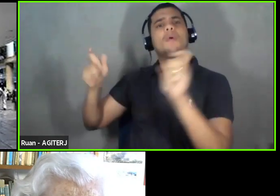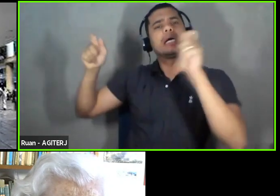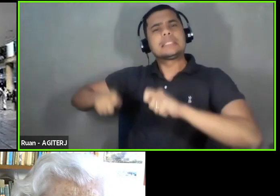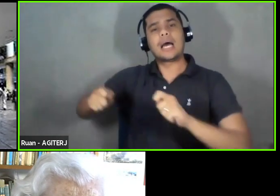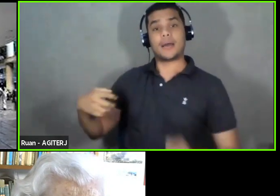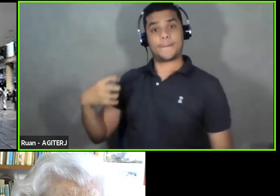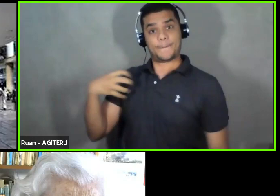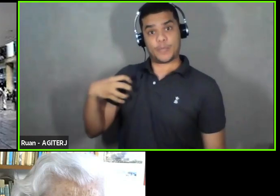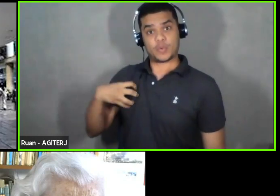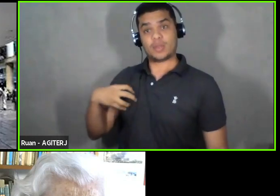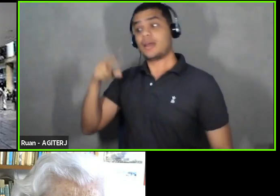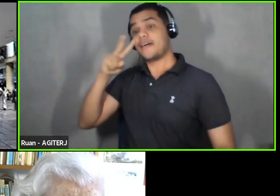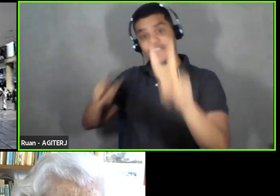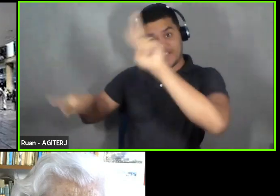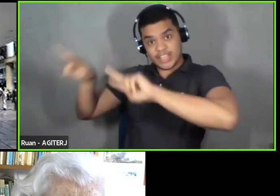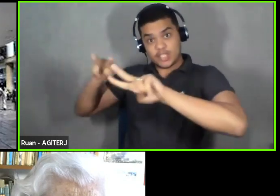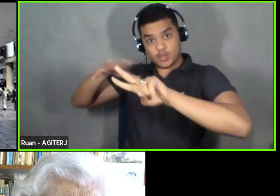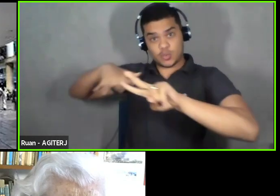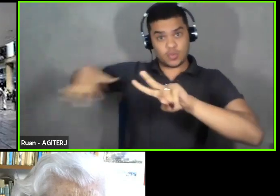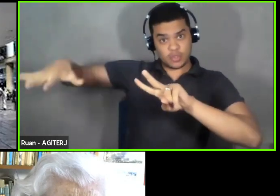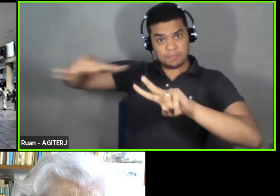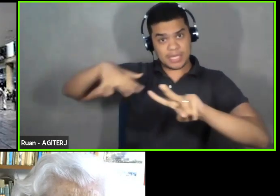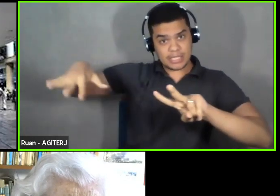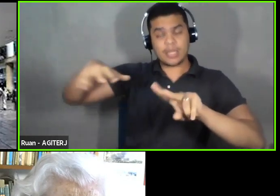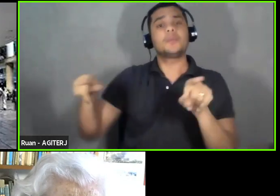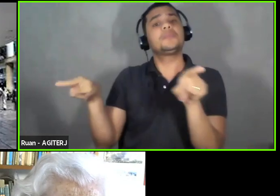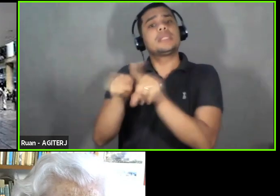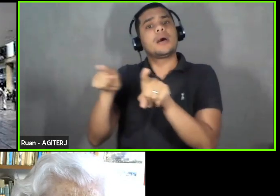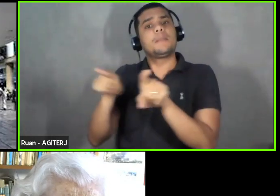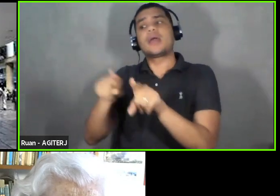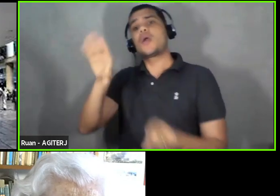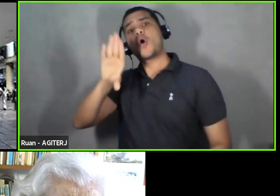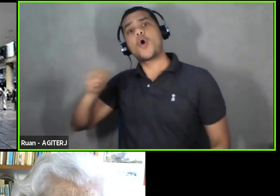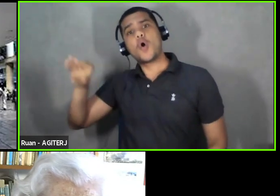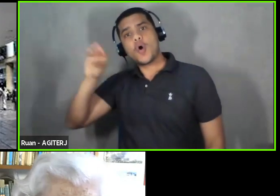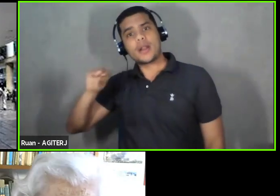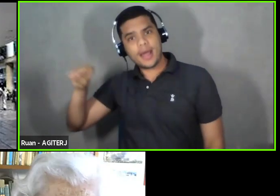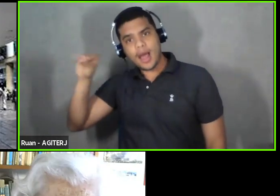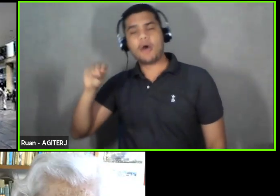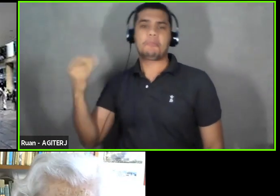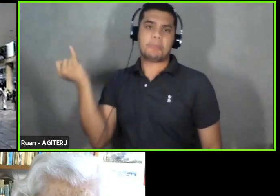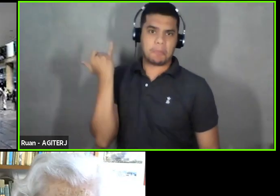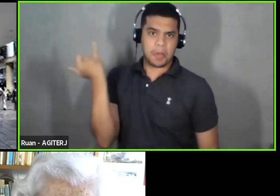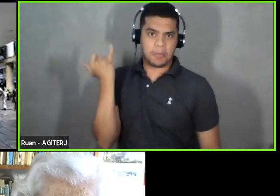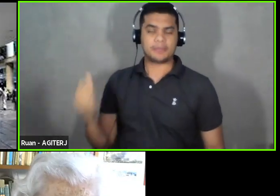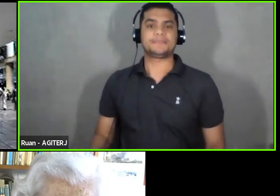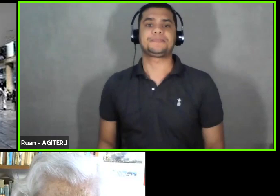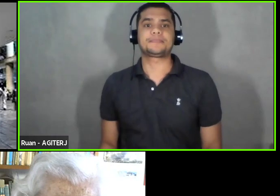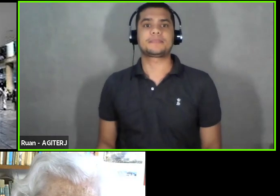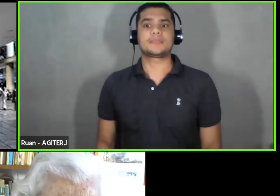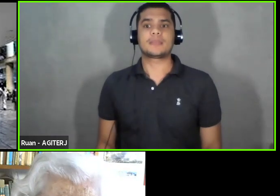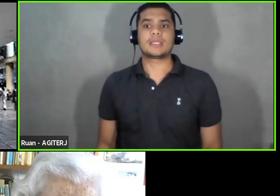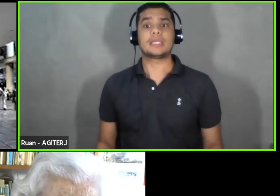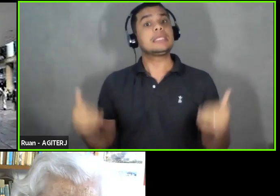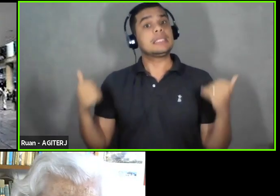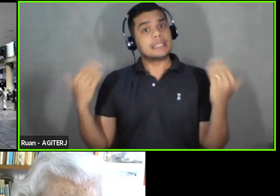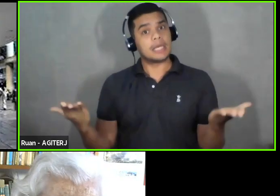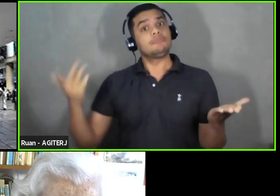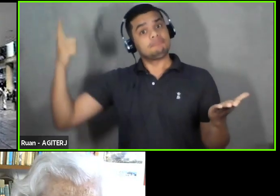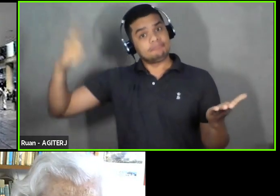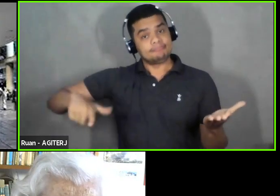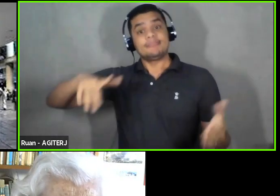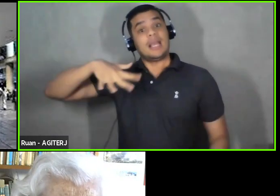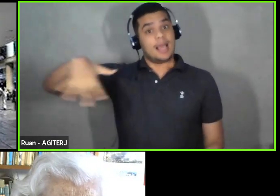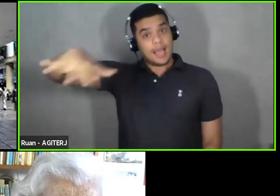modalidade visuo-espacial ou da oral-auditiva. Então, mais uma vez, nosso campus